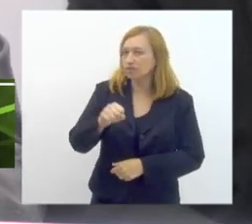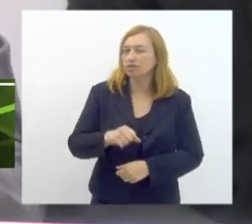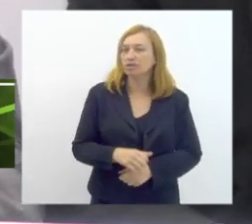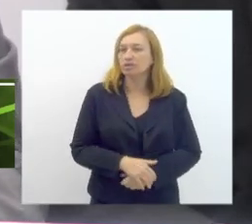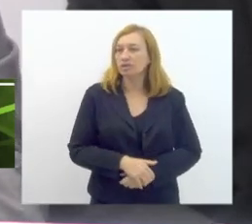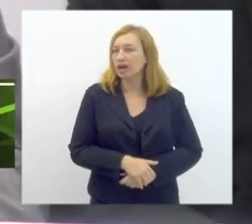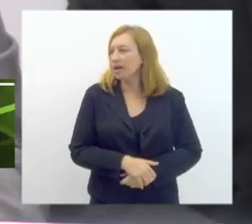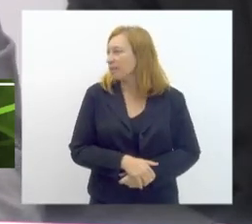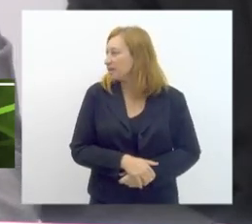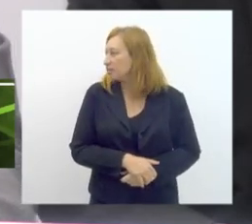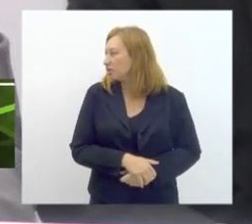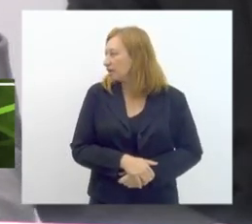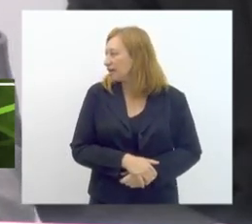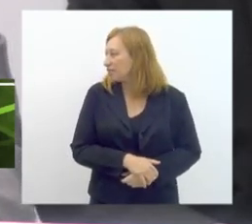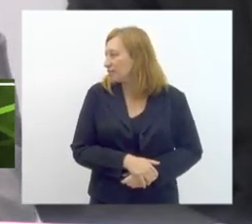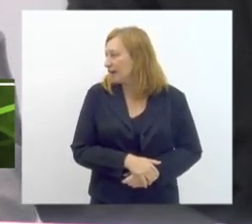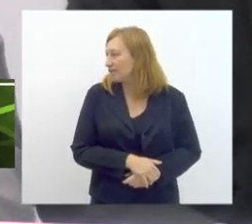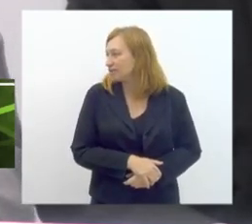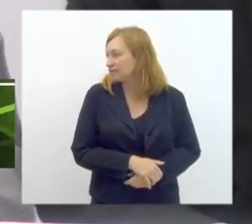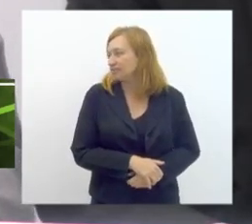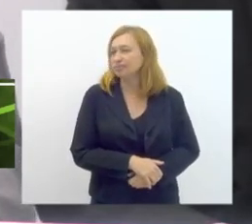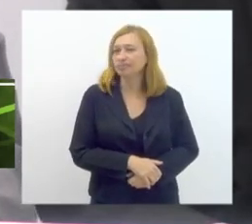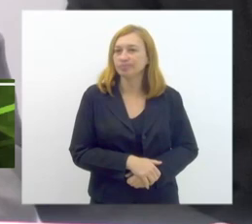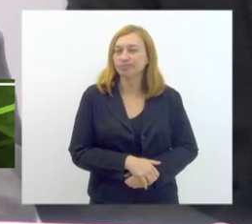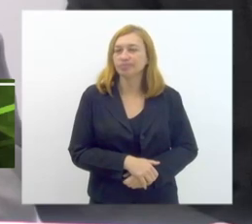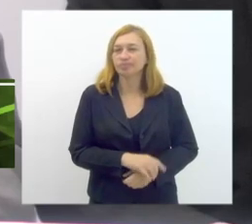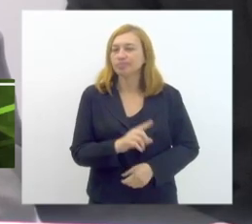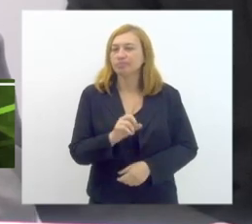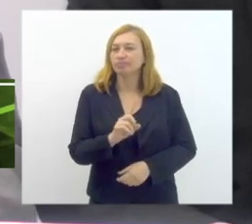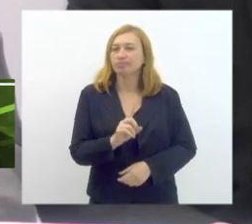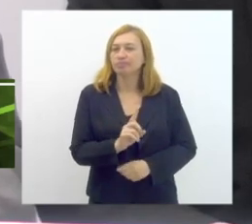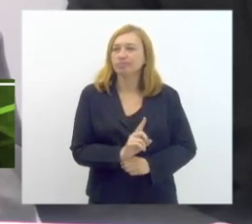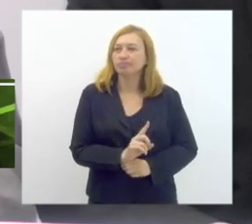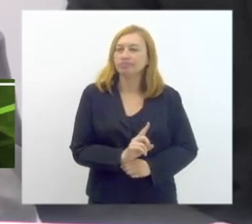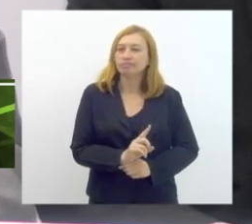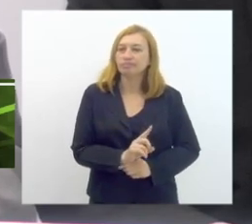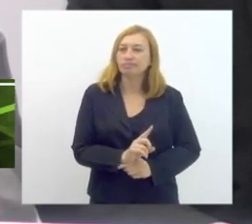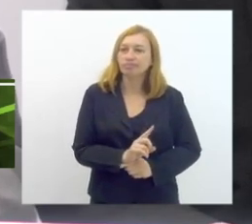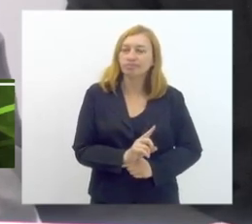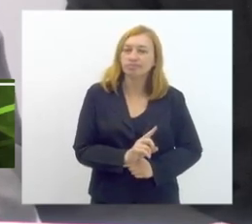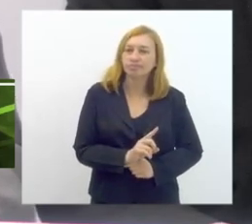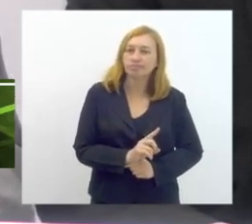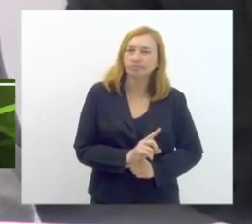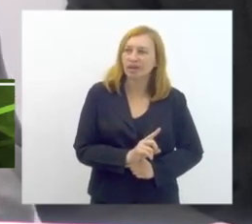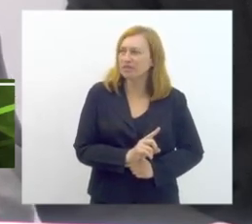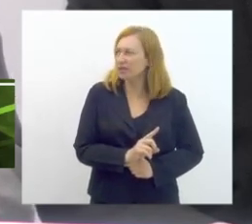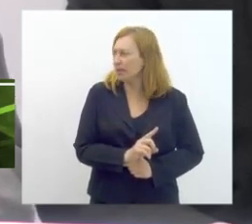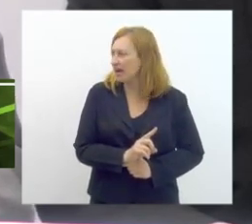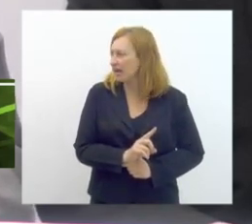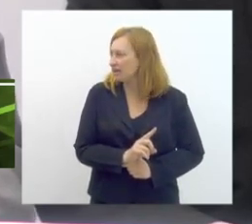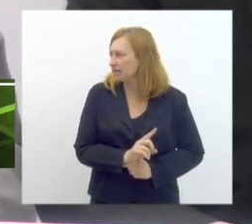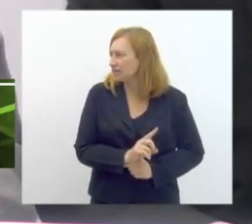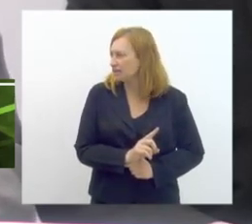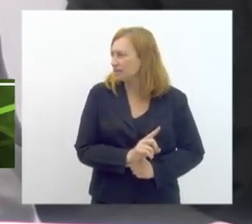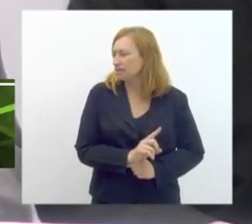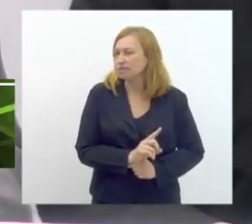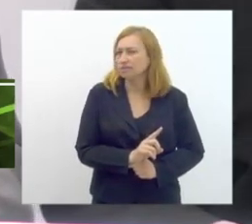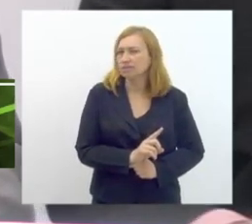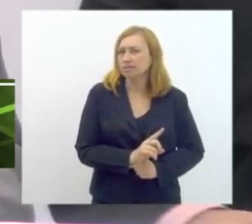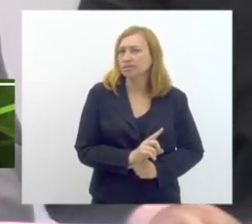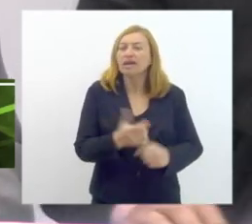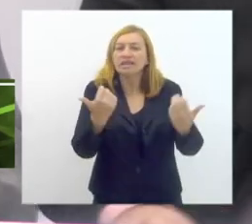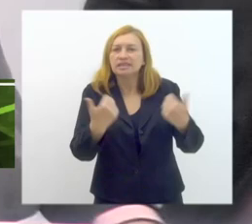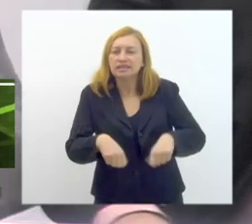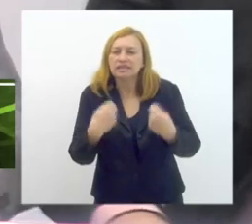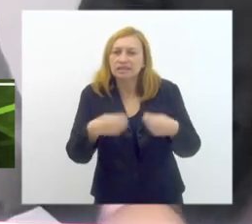os municípios. Mas, infelizmente, isso não é suficiente por conta das